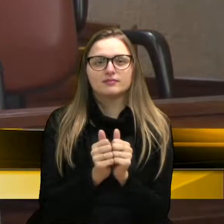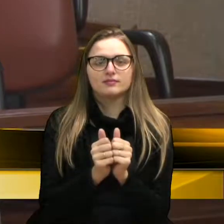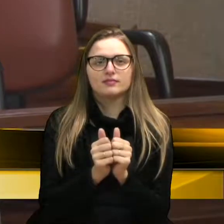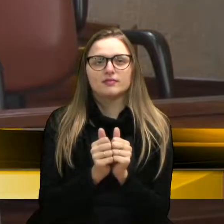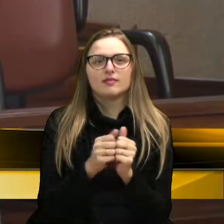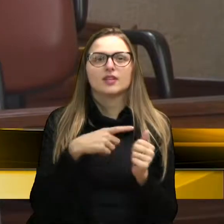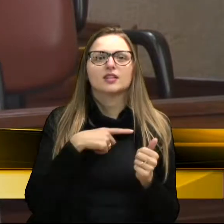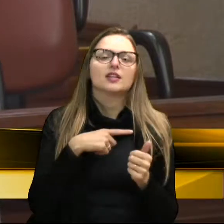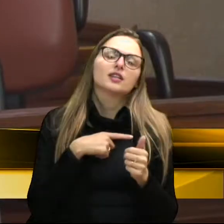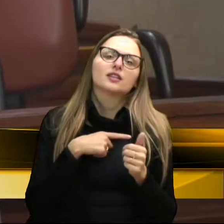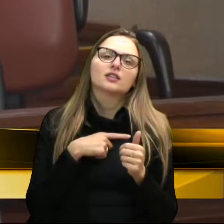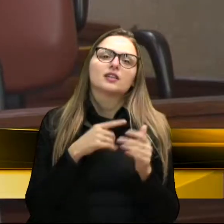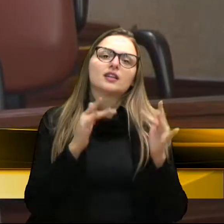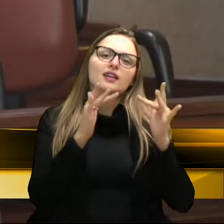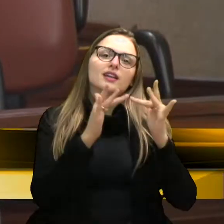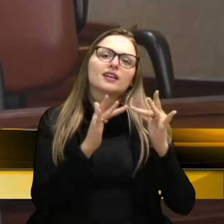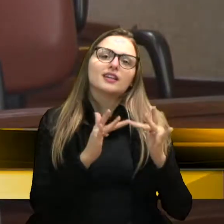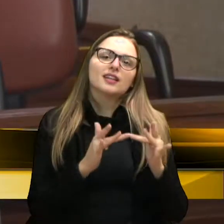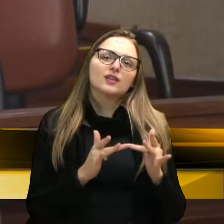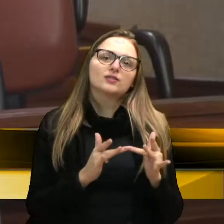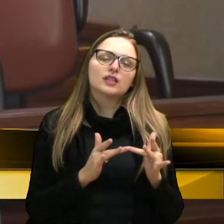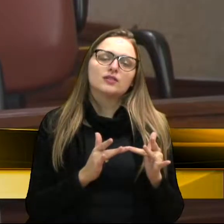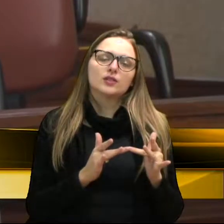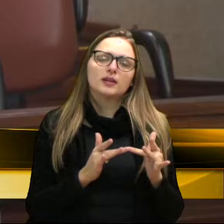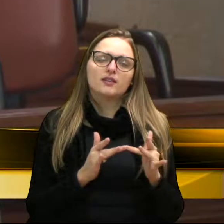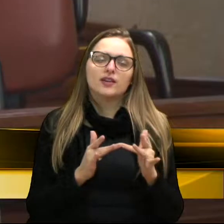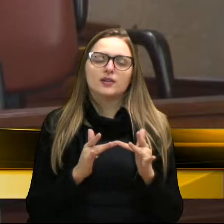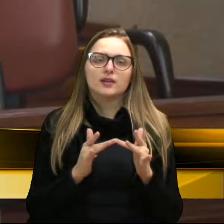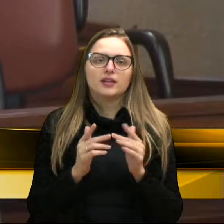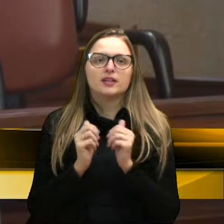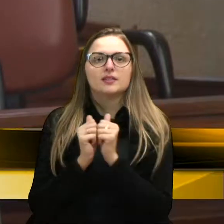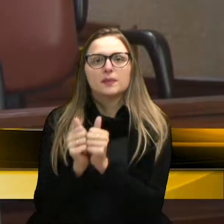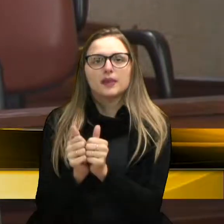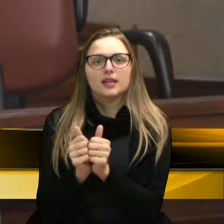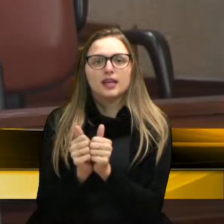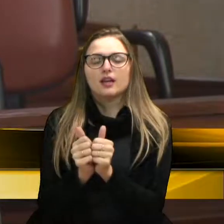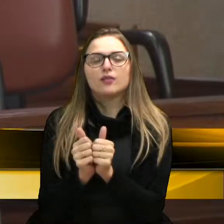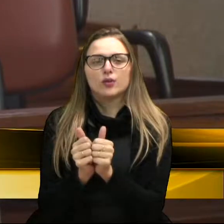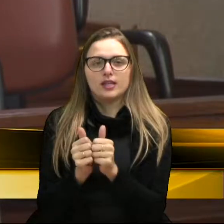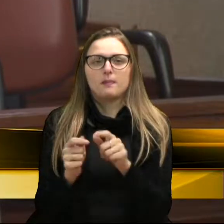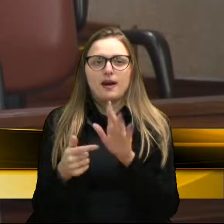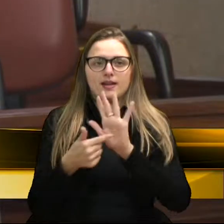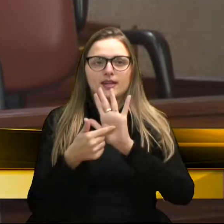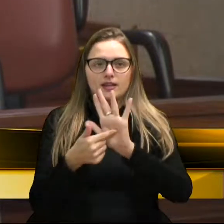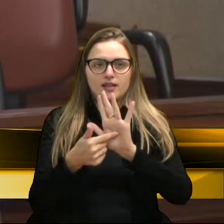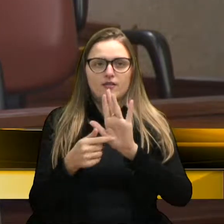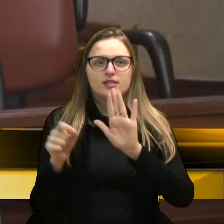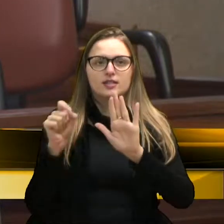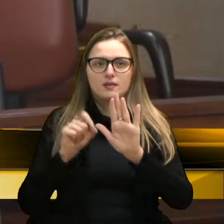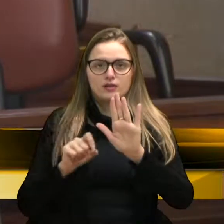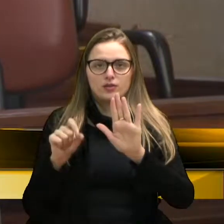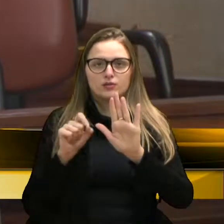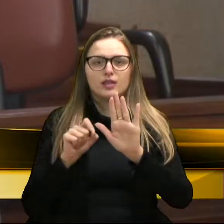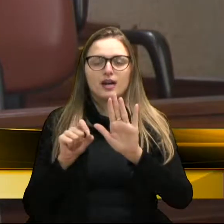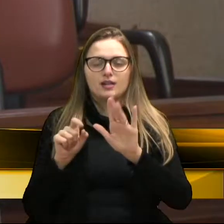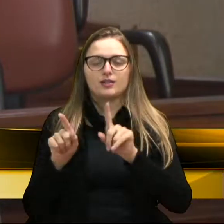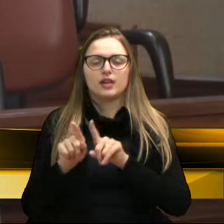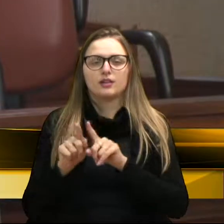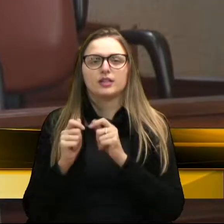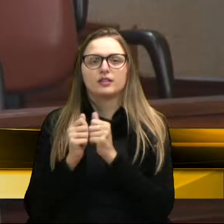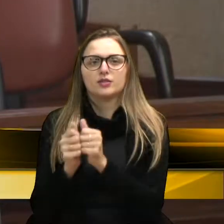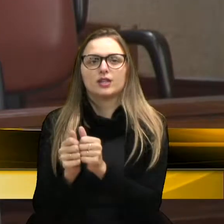da razoabilidade, pois implica em renúncia de receita sem indicar qual fonte de sua